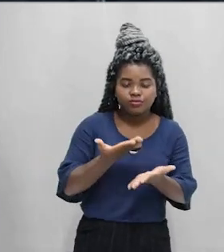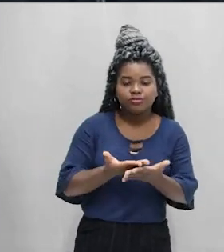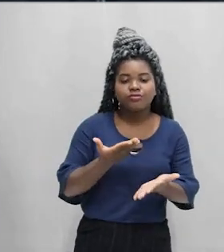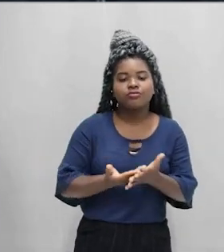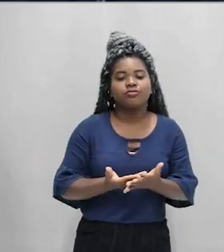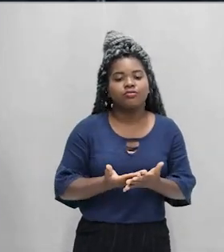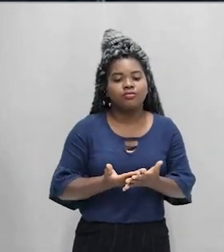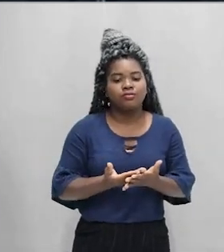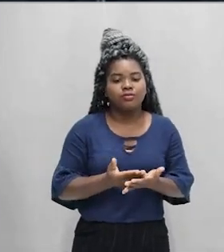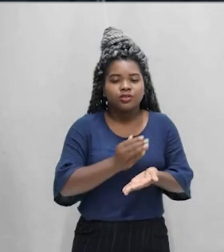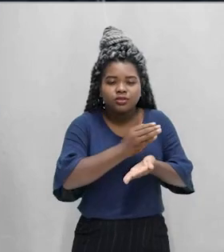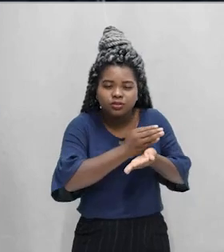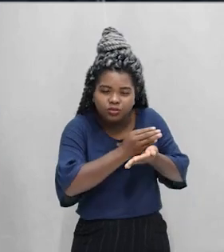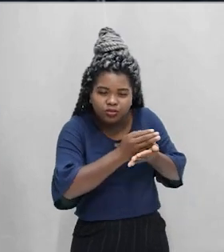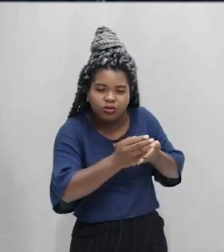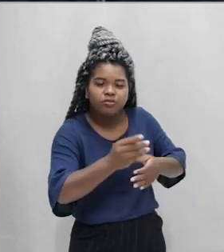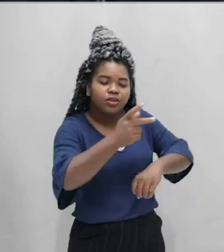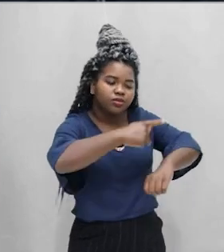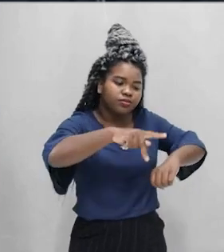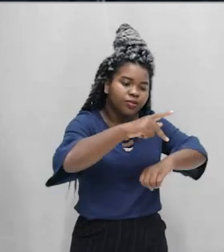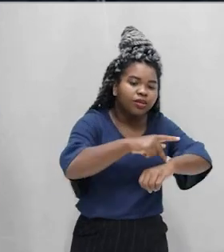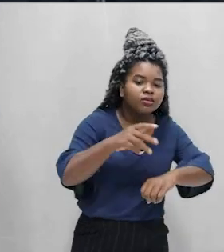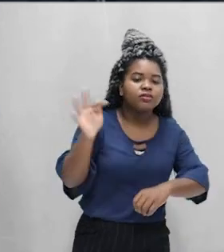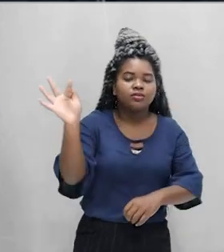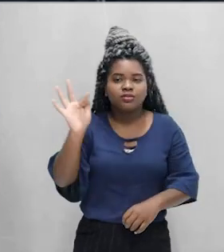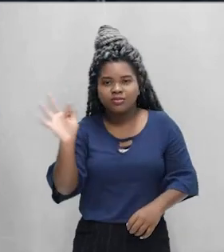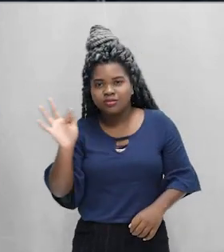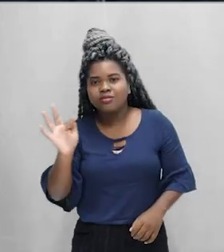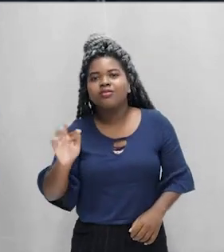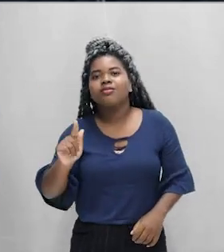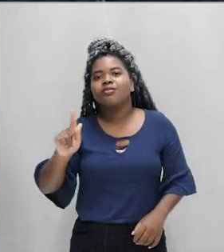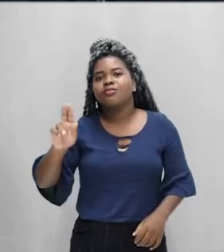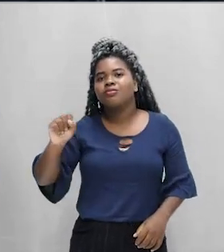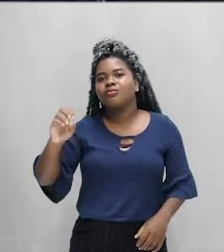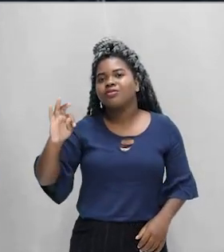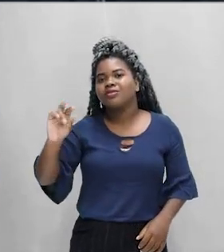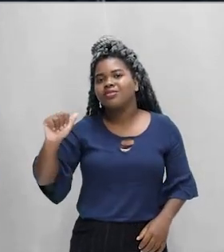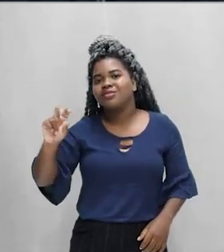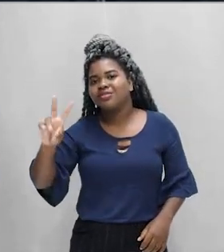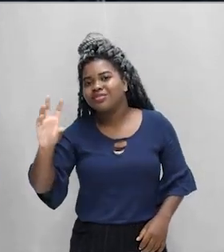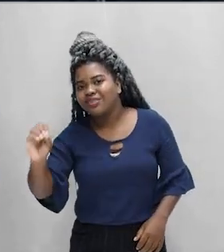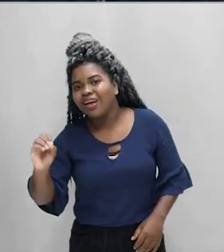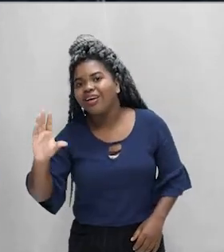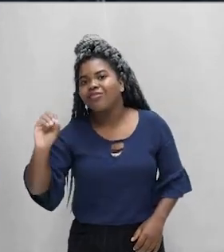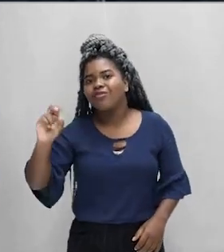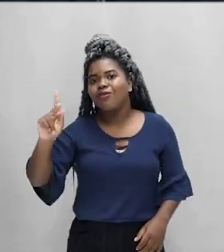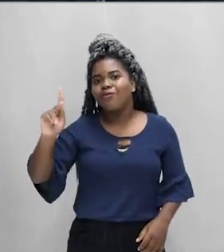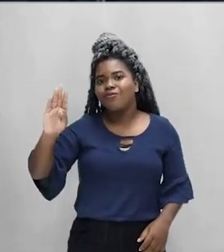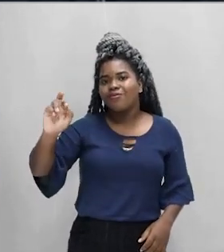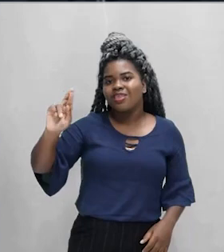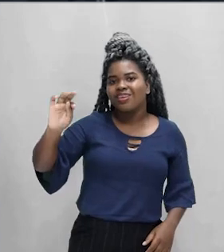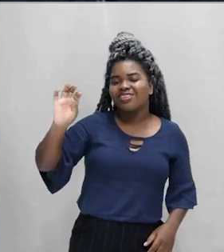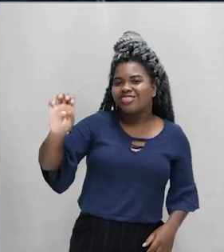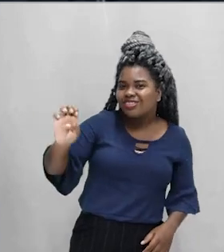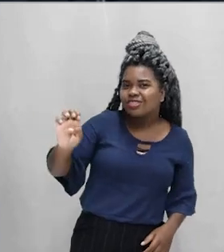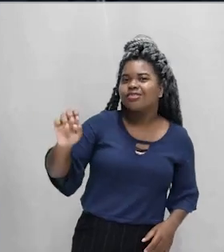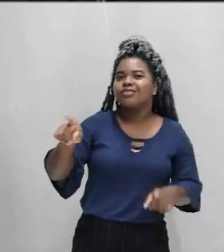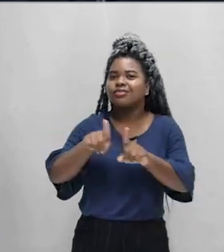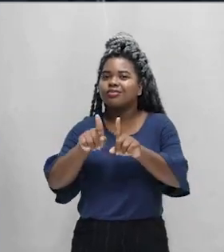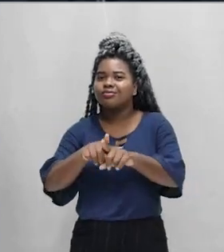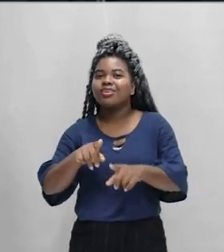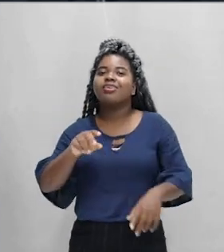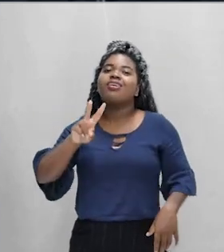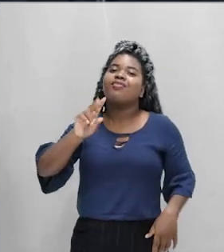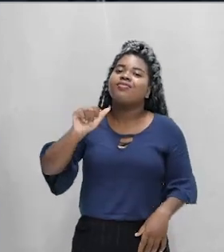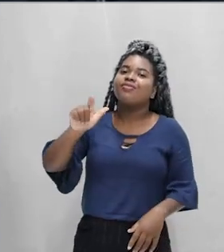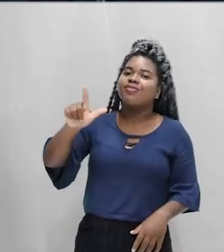início de tudo lá na França. Gustave Colbert e Gustave Flaubert, né, as duas pessoas